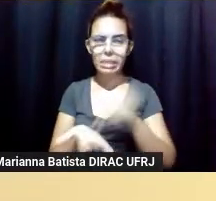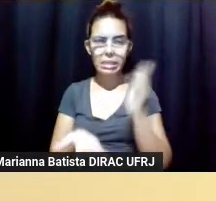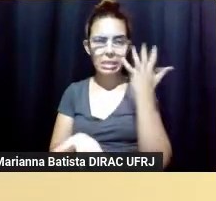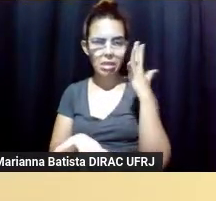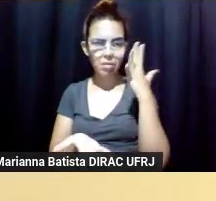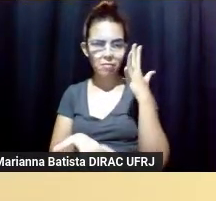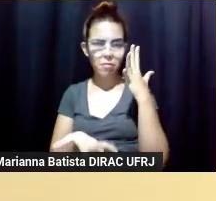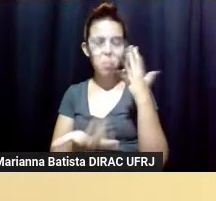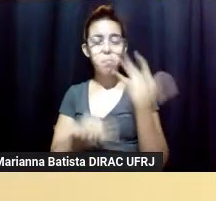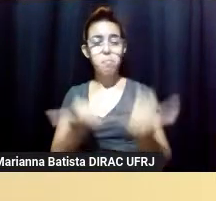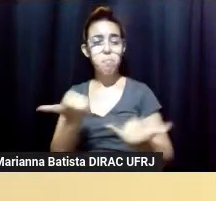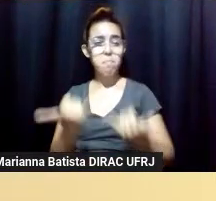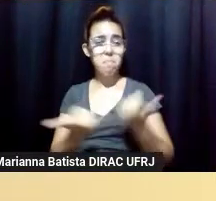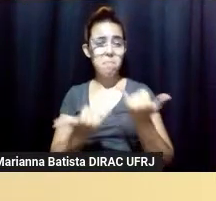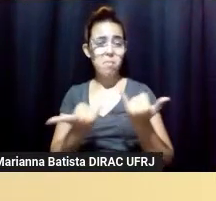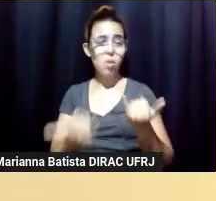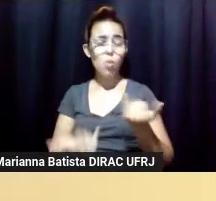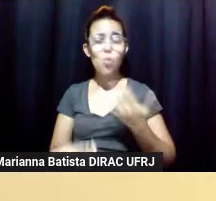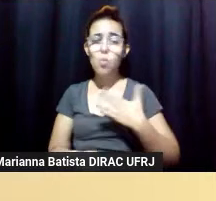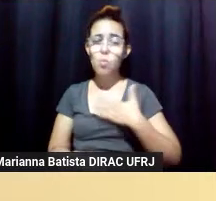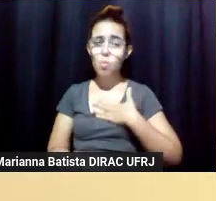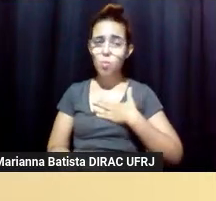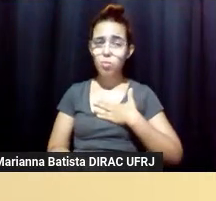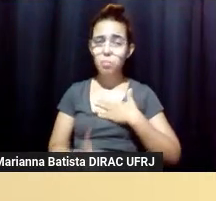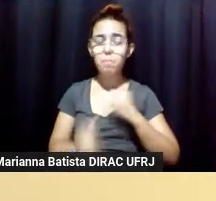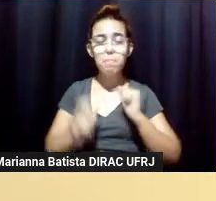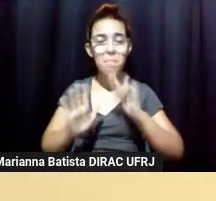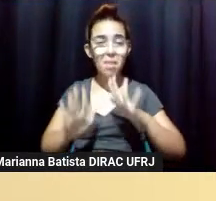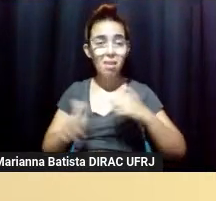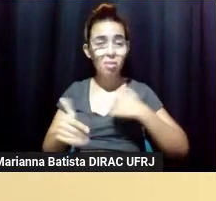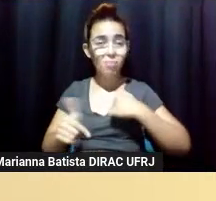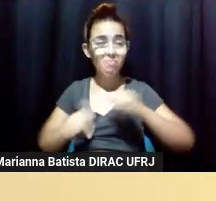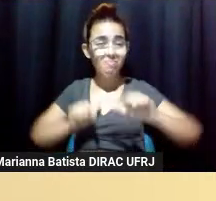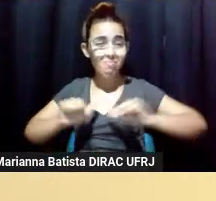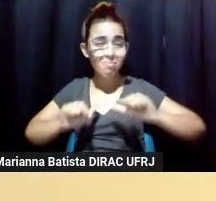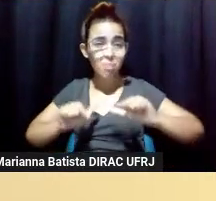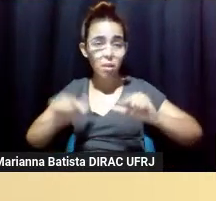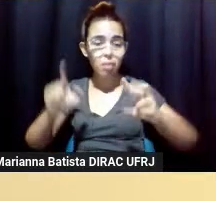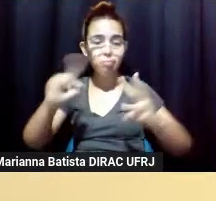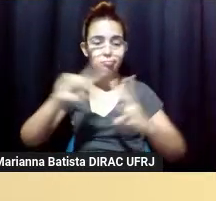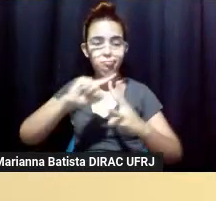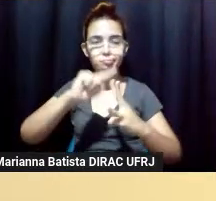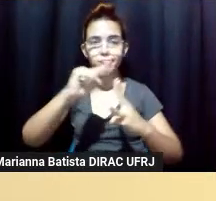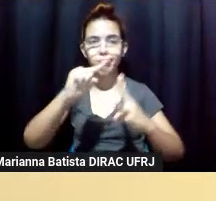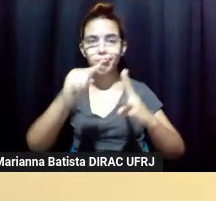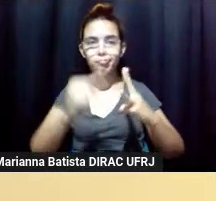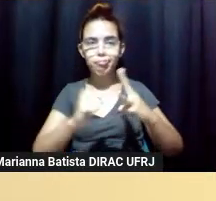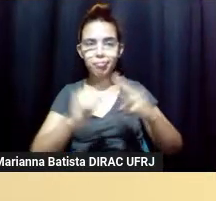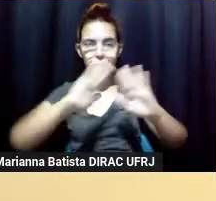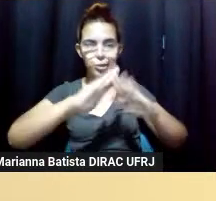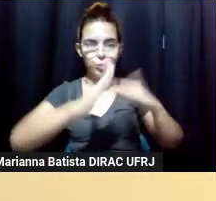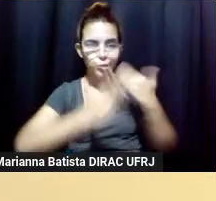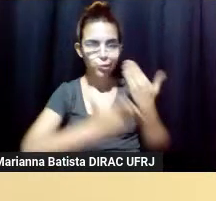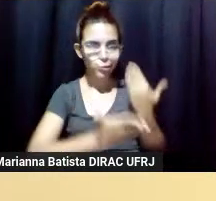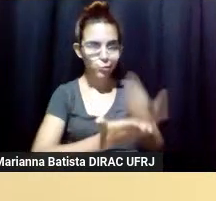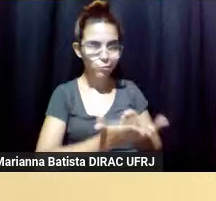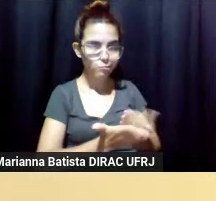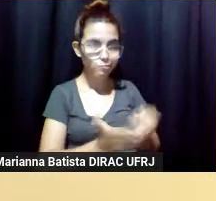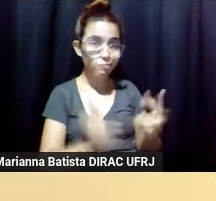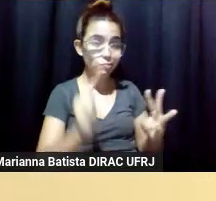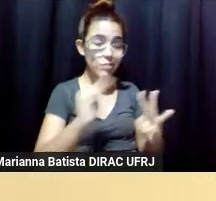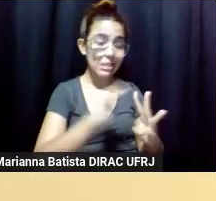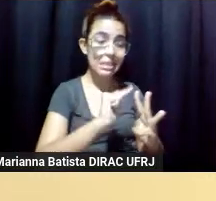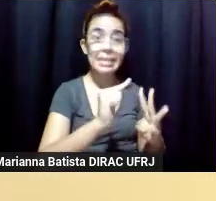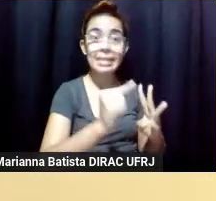eu, que trabalho em 3 escolas, tenho um projeto, né, de tutoria na UFRJ, tenho